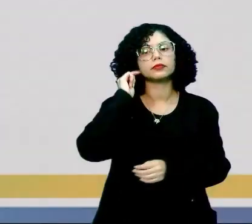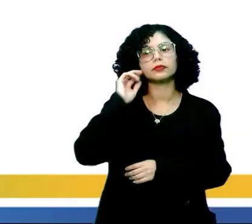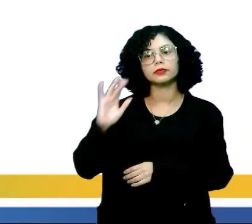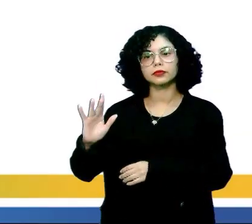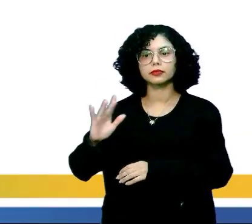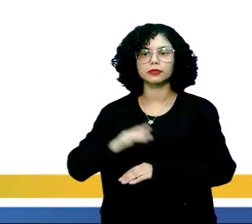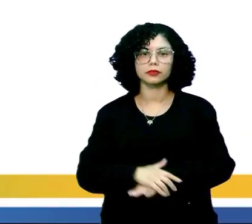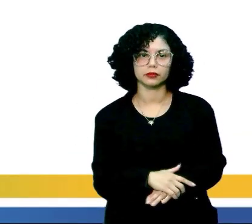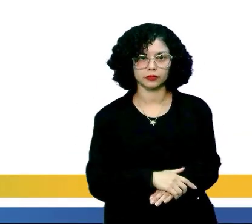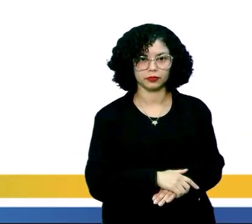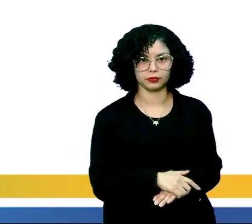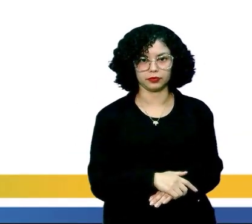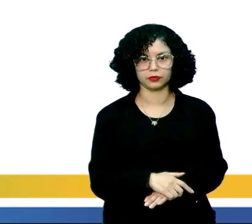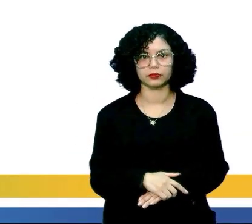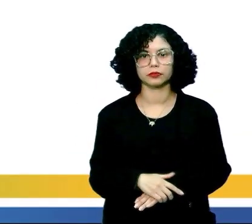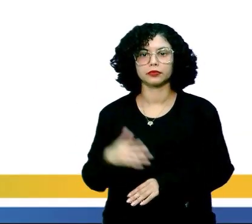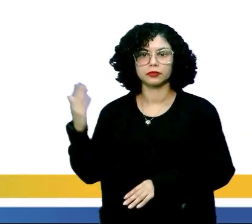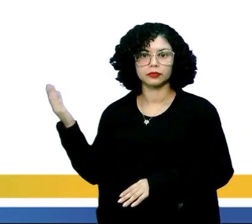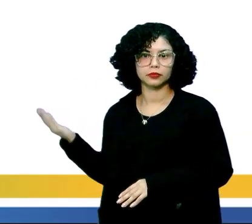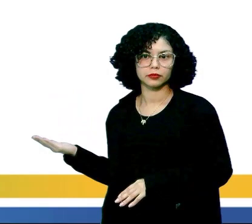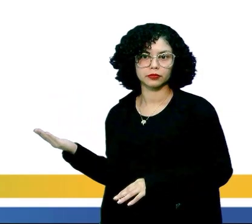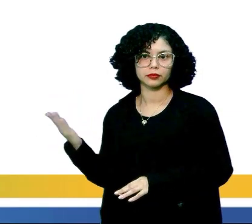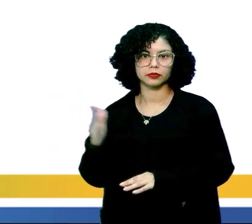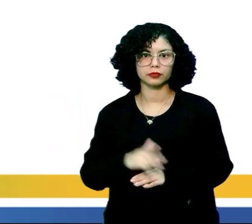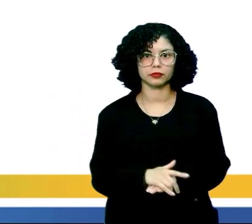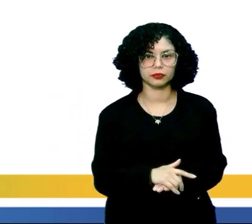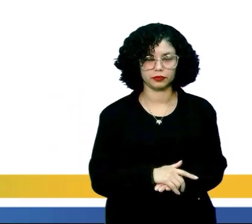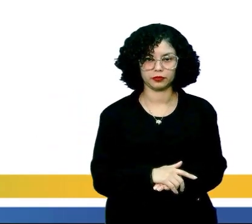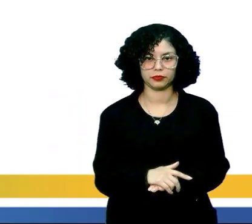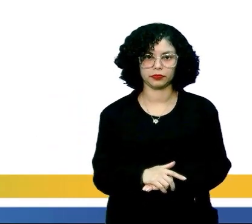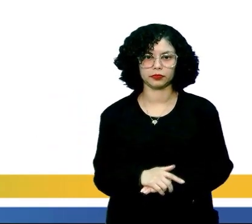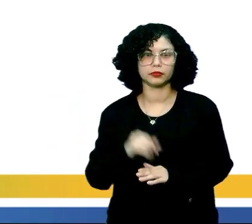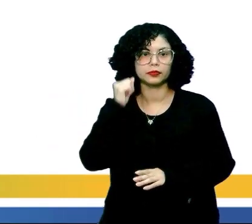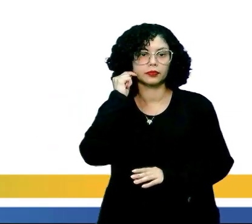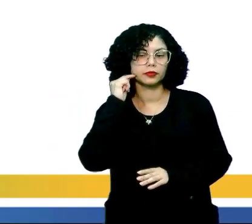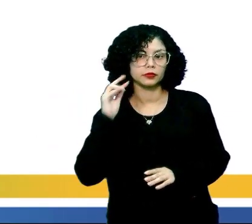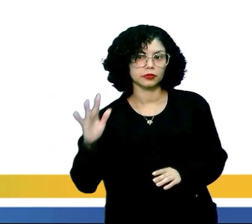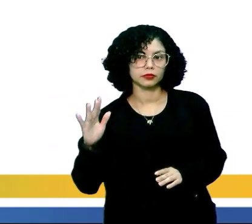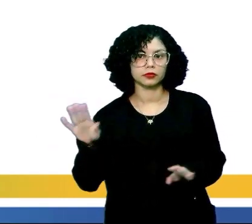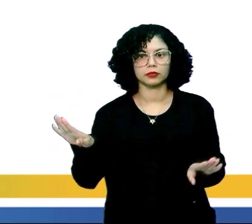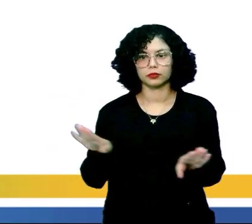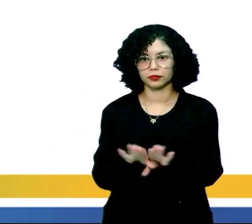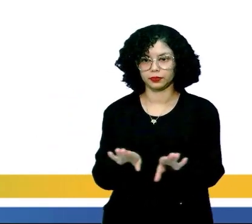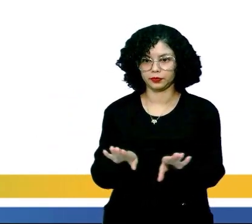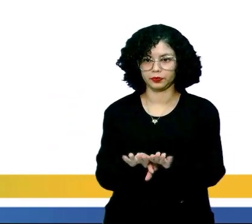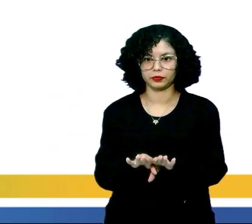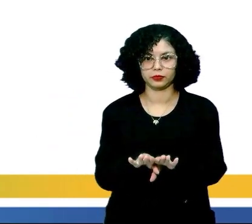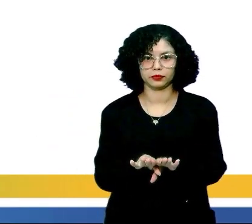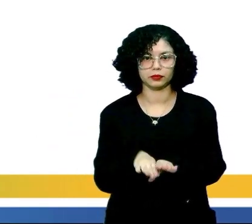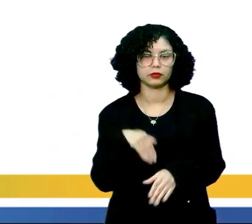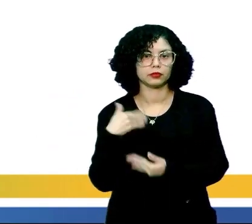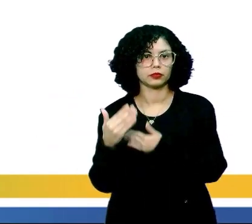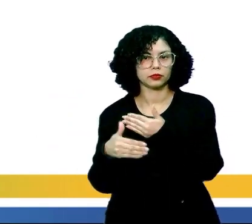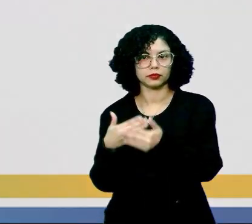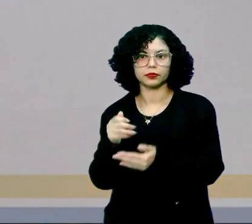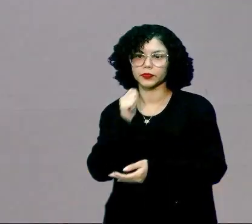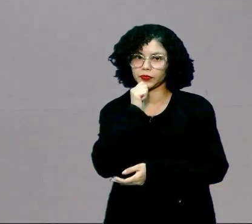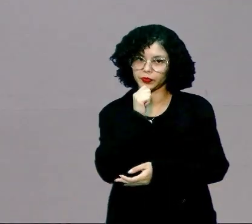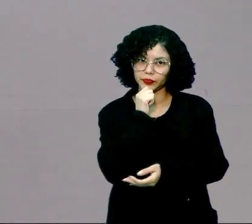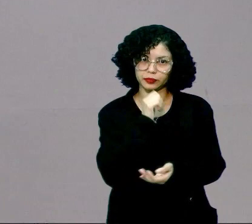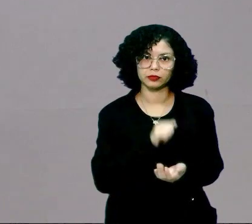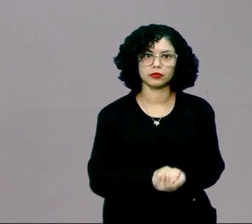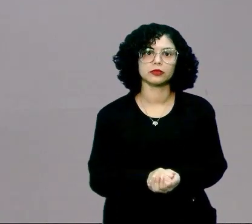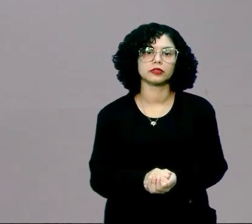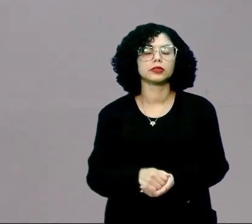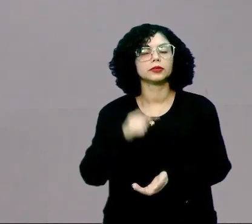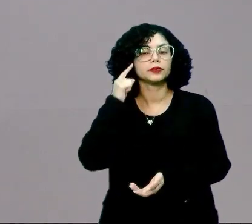reflexão. E aí, essa reflexão também, ela desenvolve a questão,